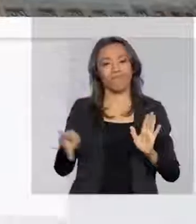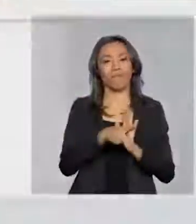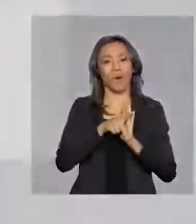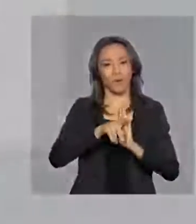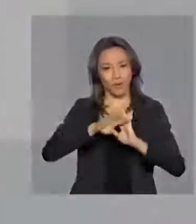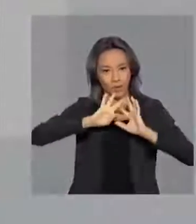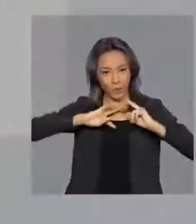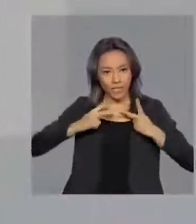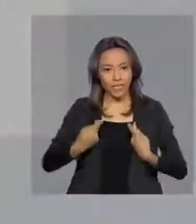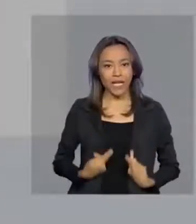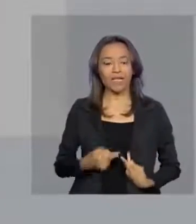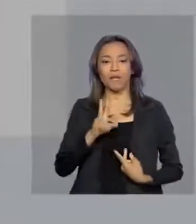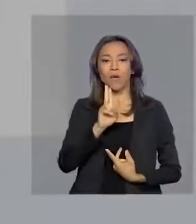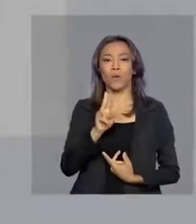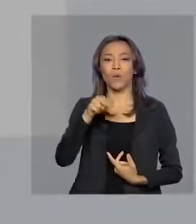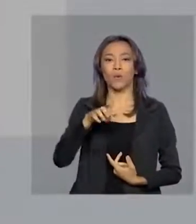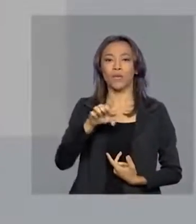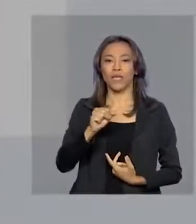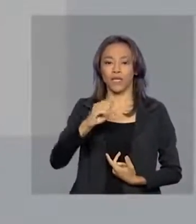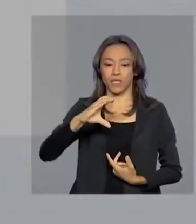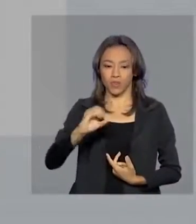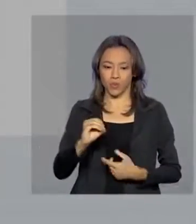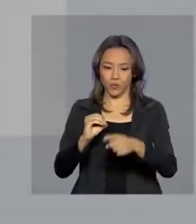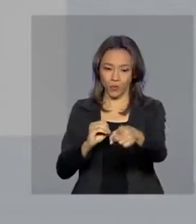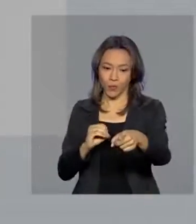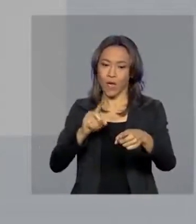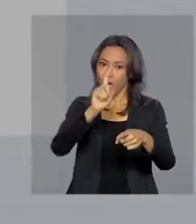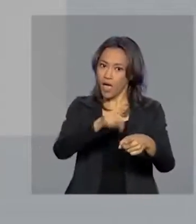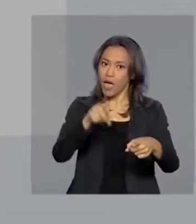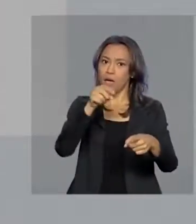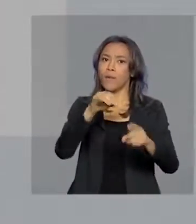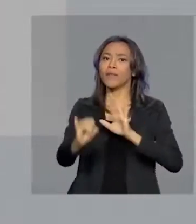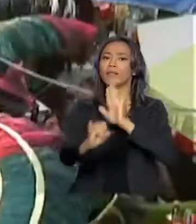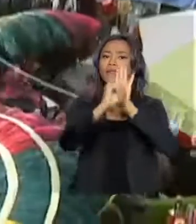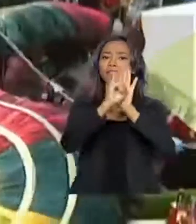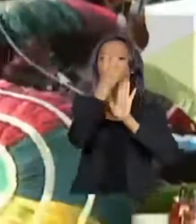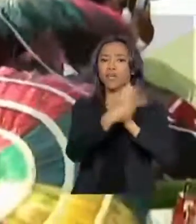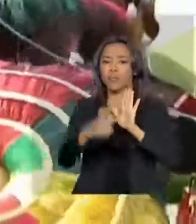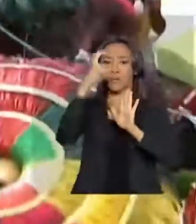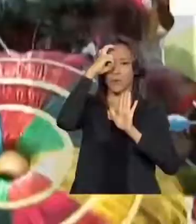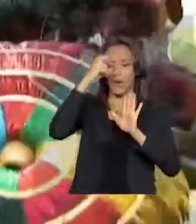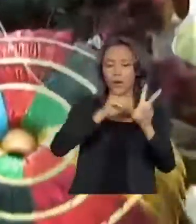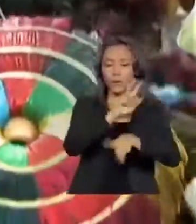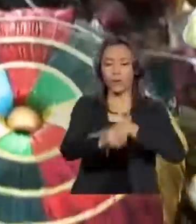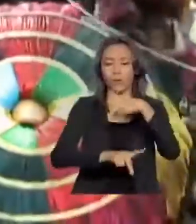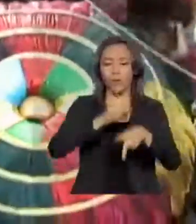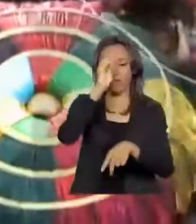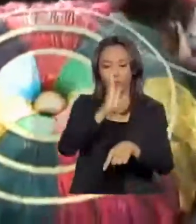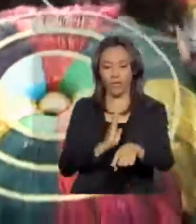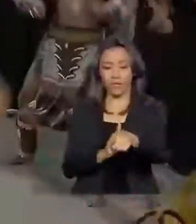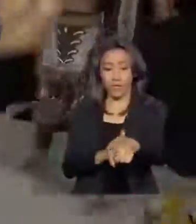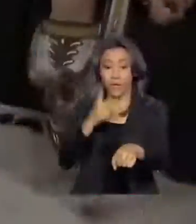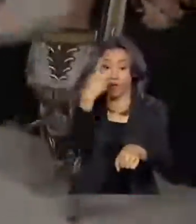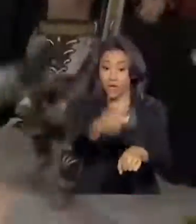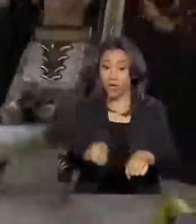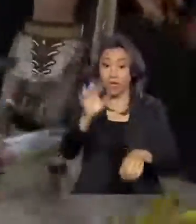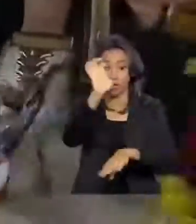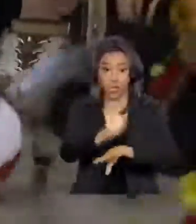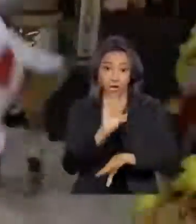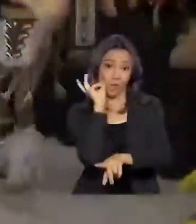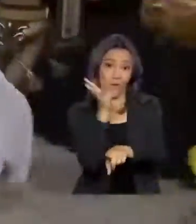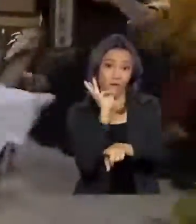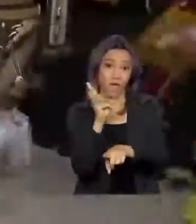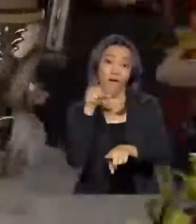A celebração que movimenta a economia local é uma das identidades culturais do povo brasileiro. O Bumba Meu Boi maranhense é uma